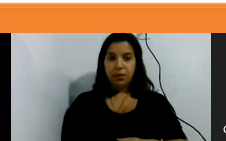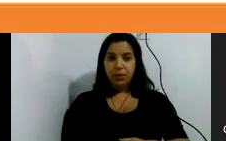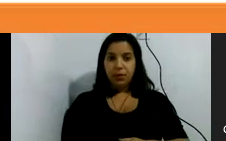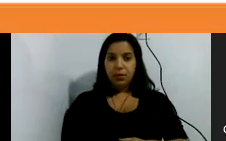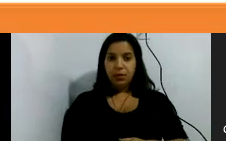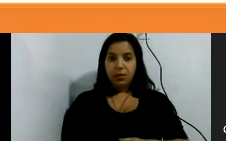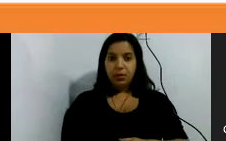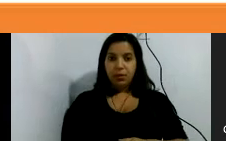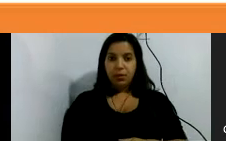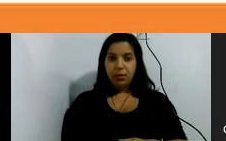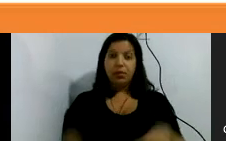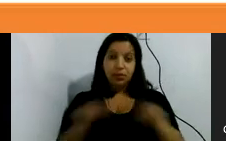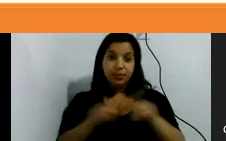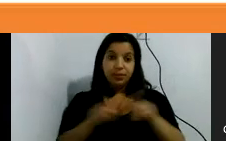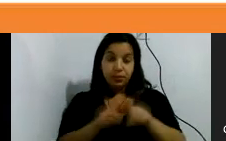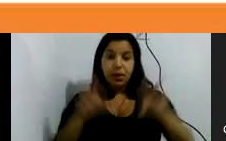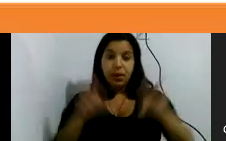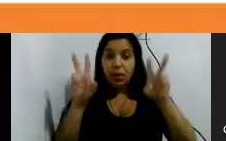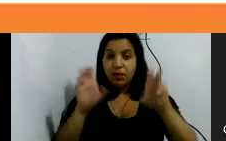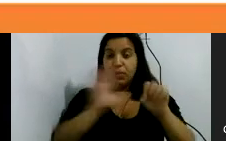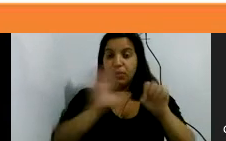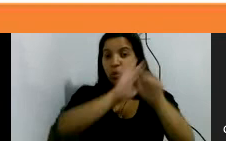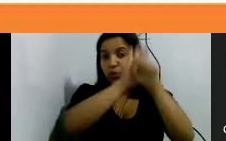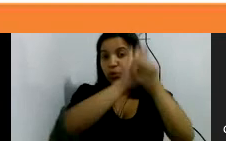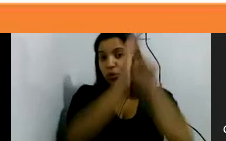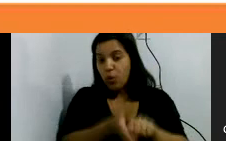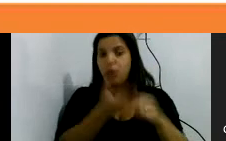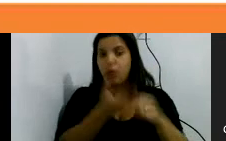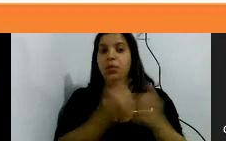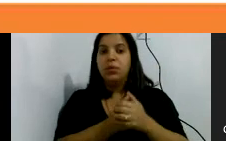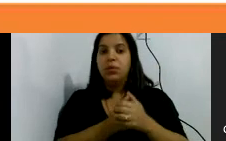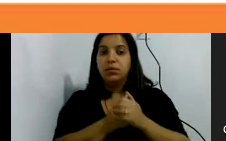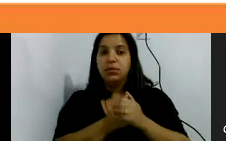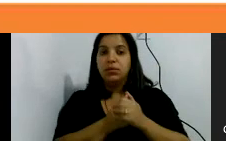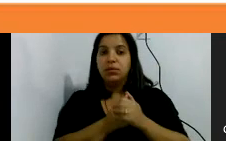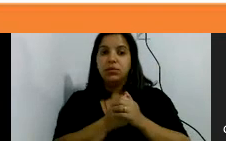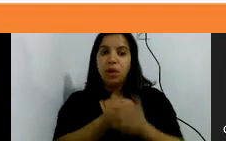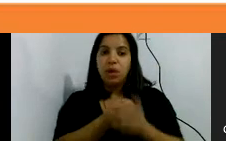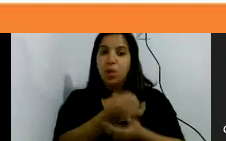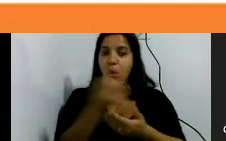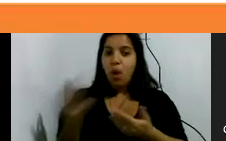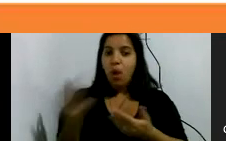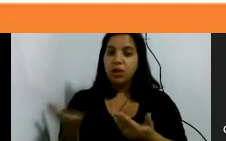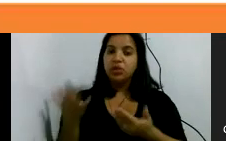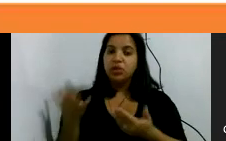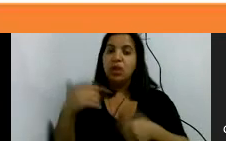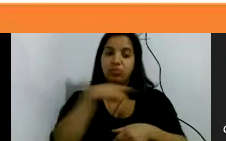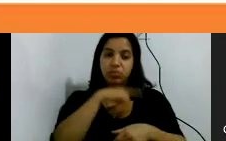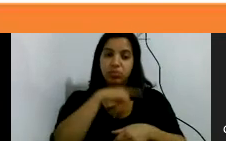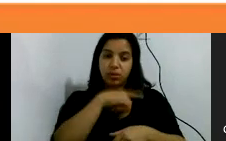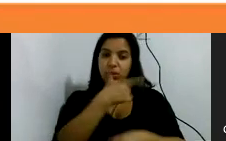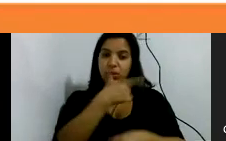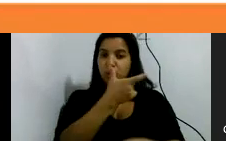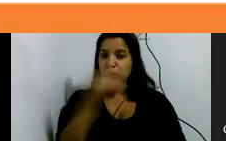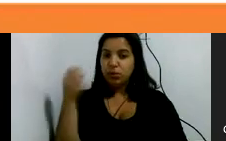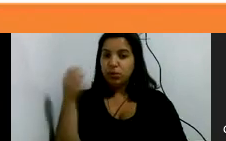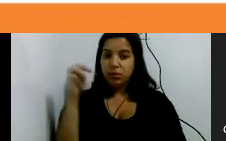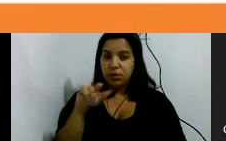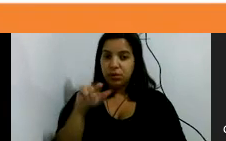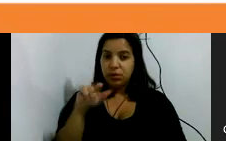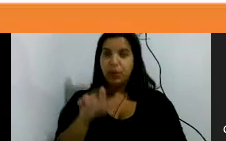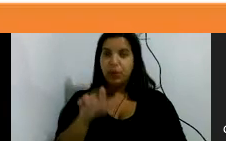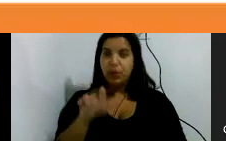e proteínas, inclusive os fatores da coagulação. Então, quando a gente fala lá do COVID,